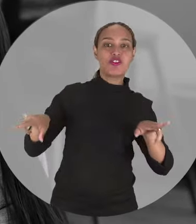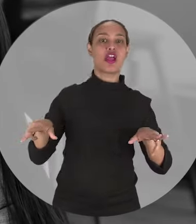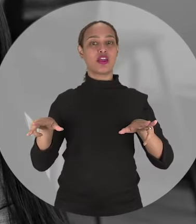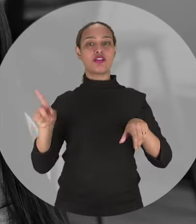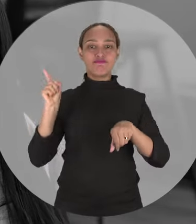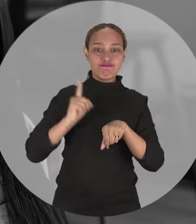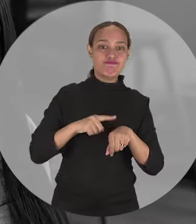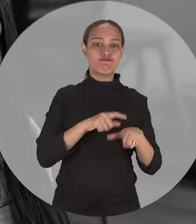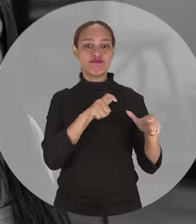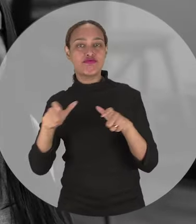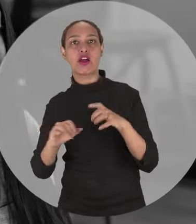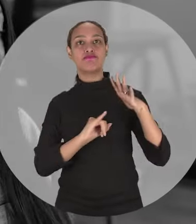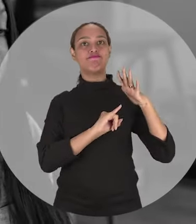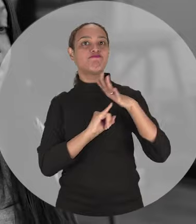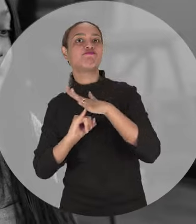diferentes espaços, né,